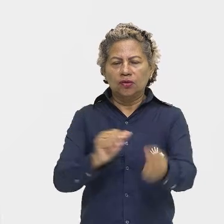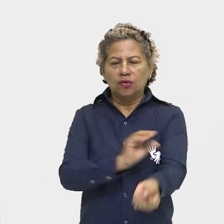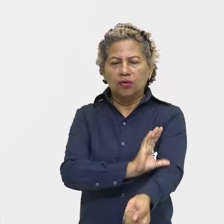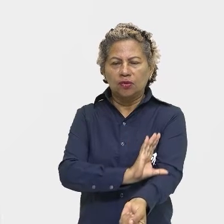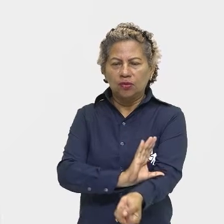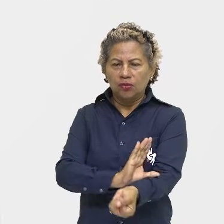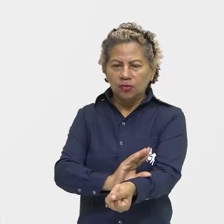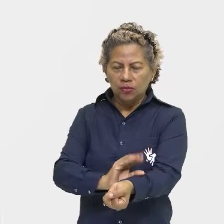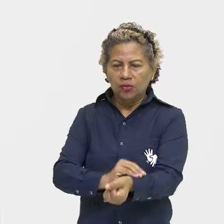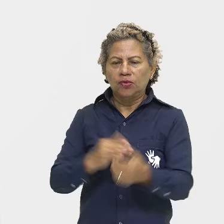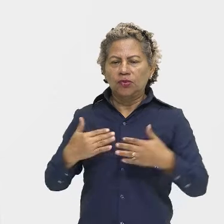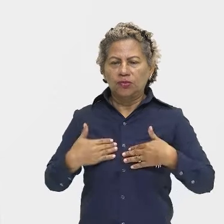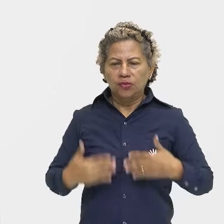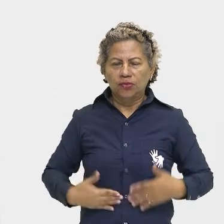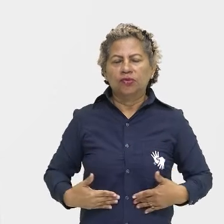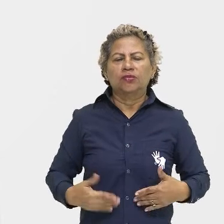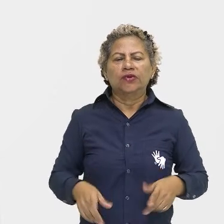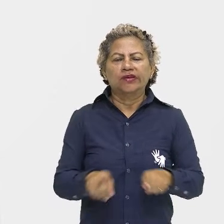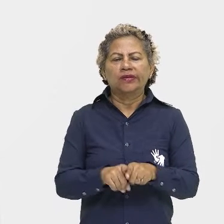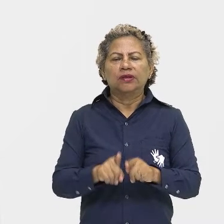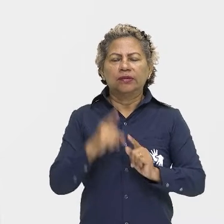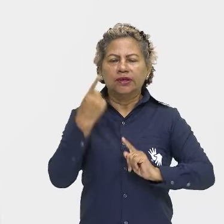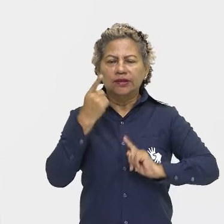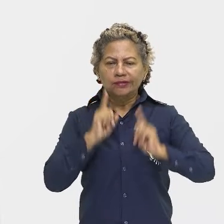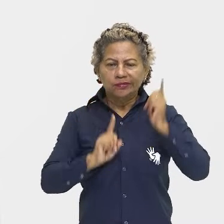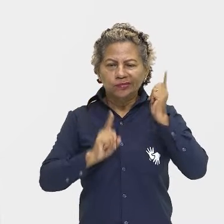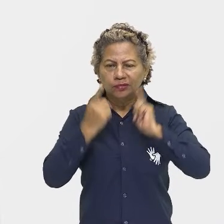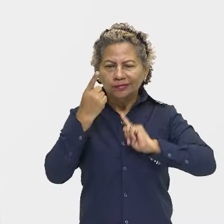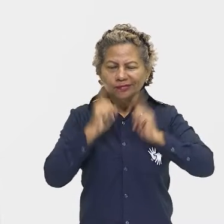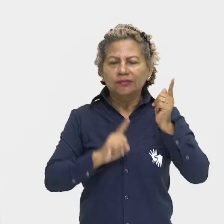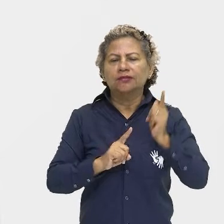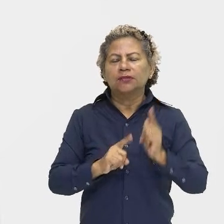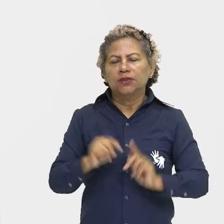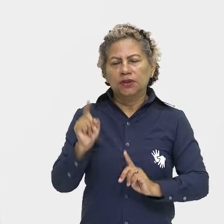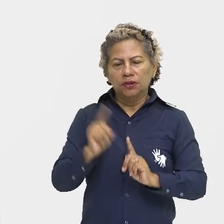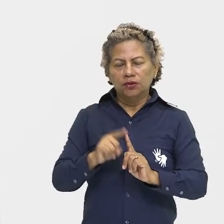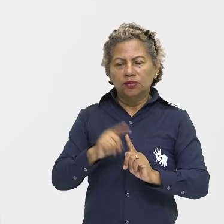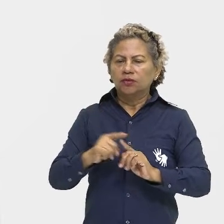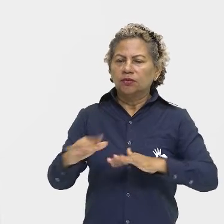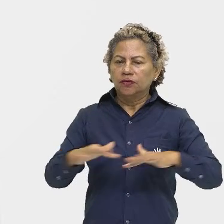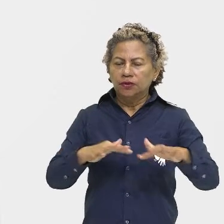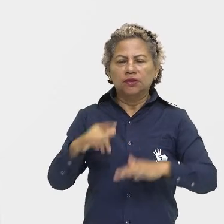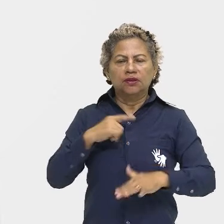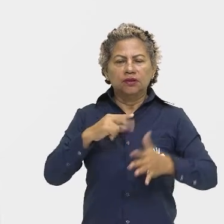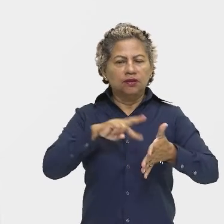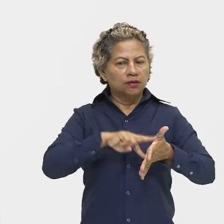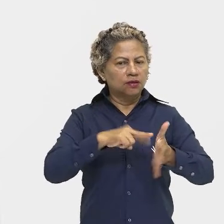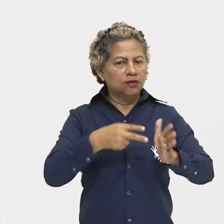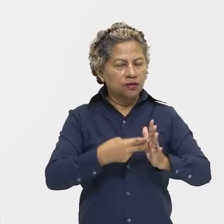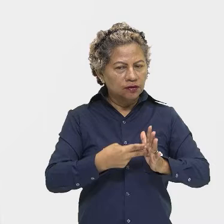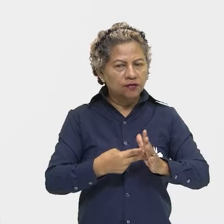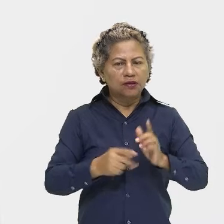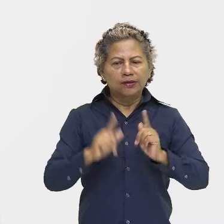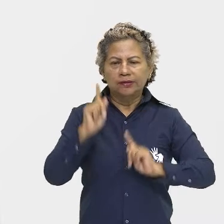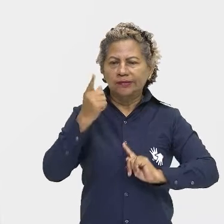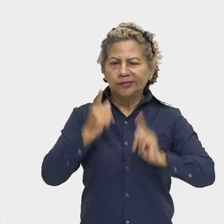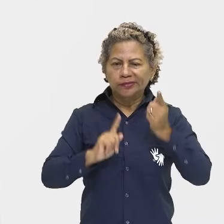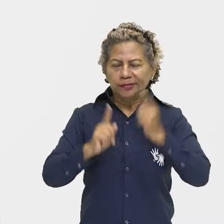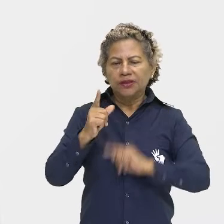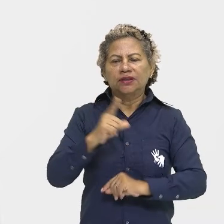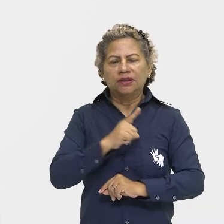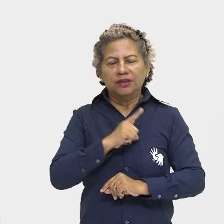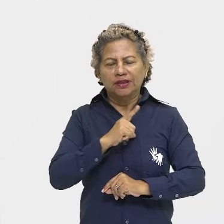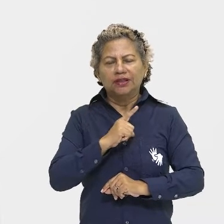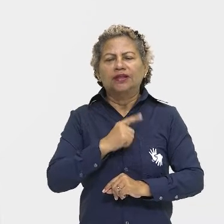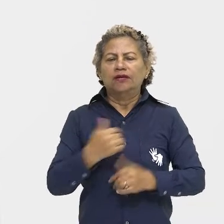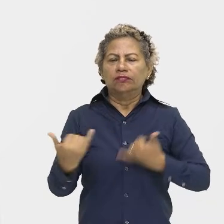A expressão é a característica do nosso movimento ter sempre um significado, expressando uma